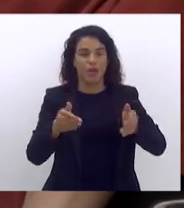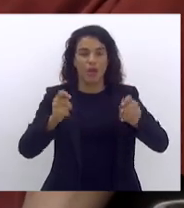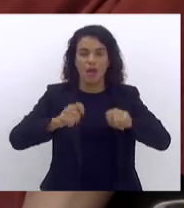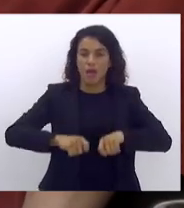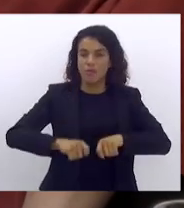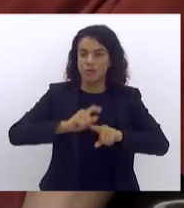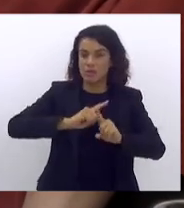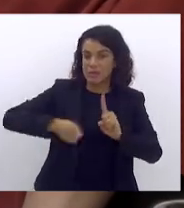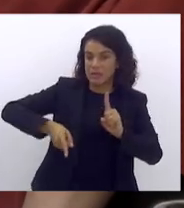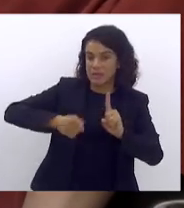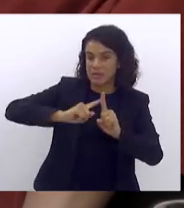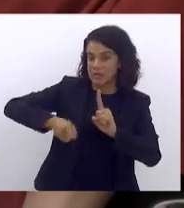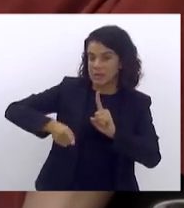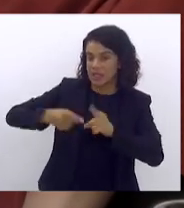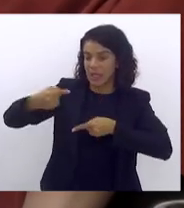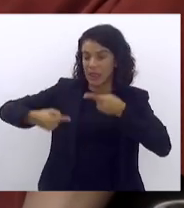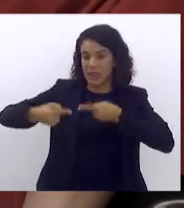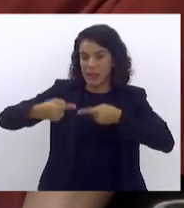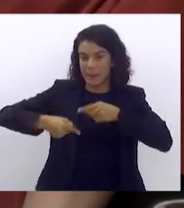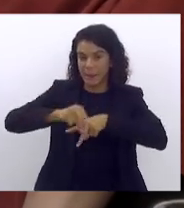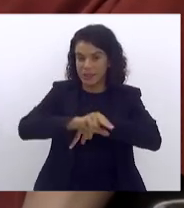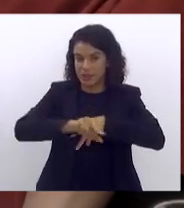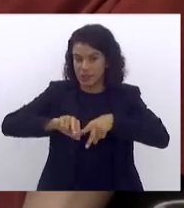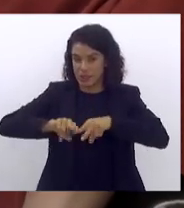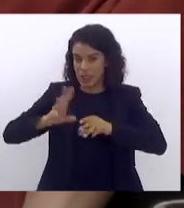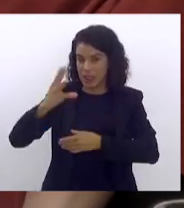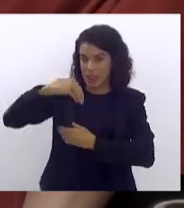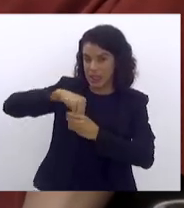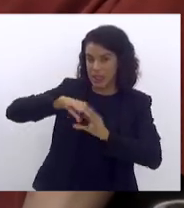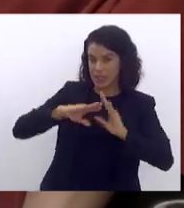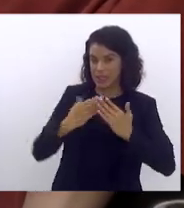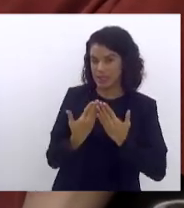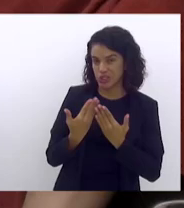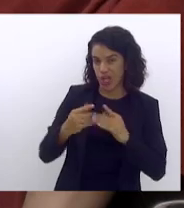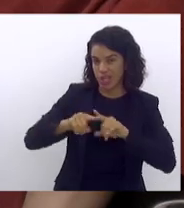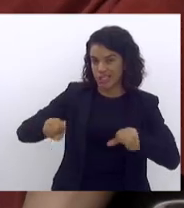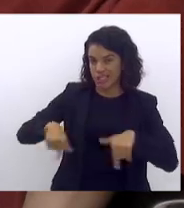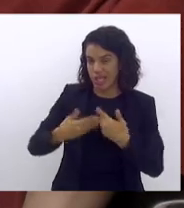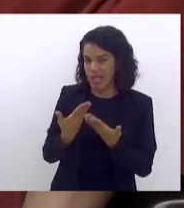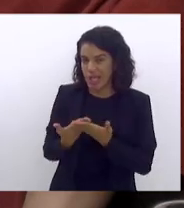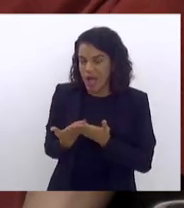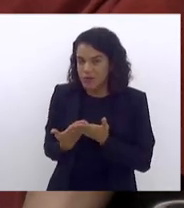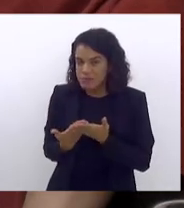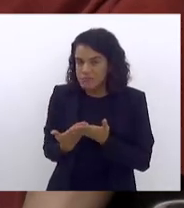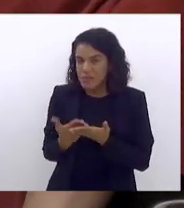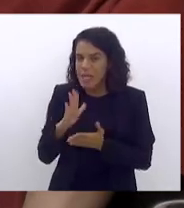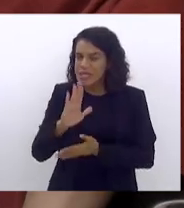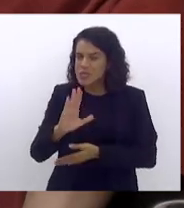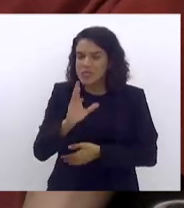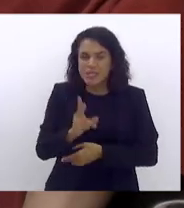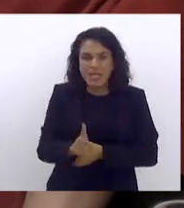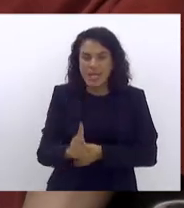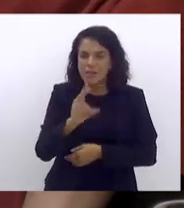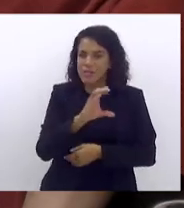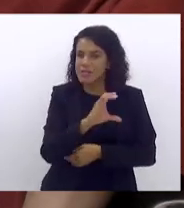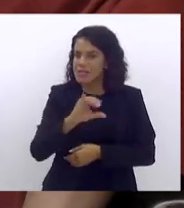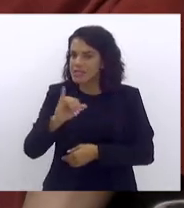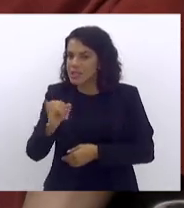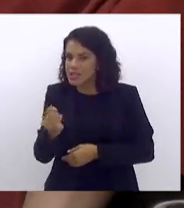de vedação do debate de gênero nas escolas. Isso está vindo para a CCJ por